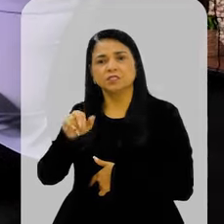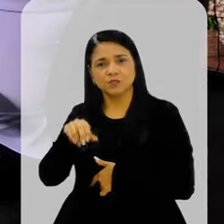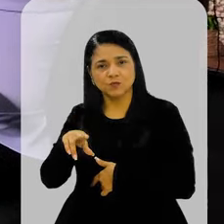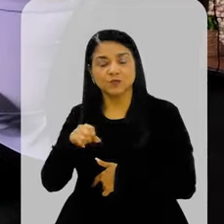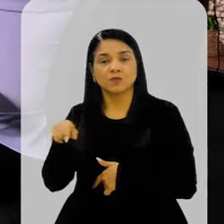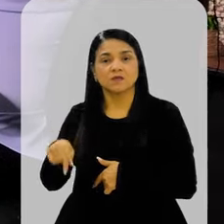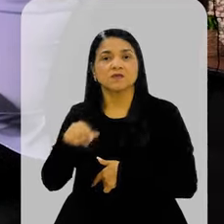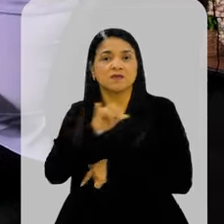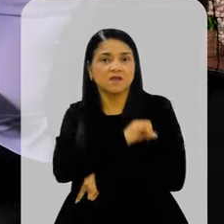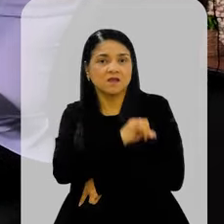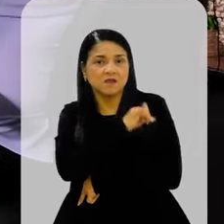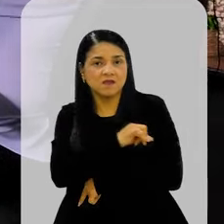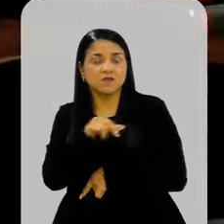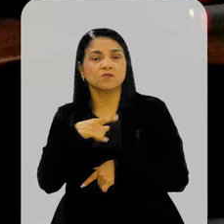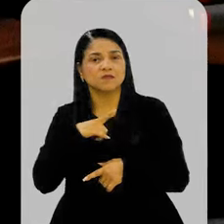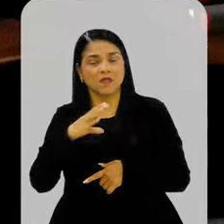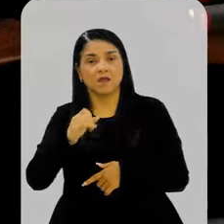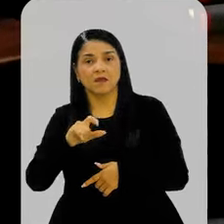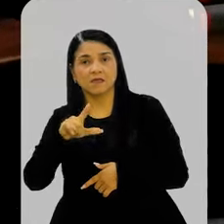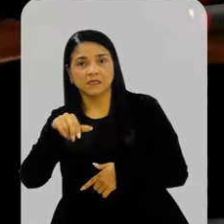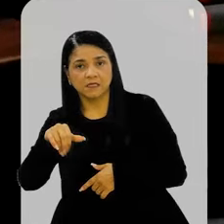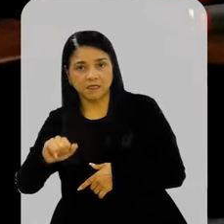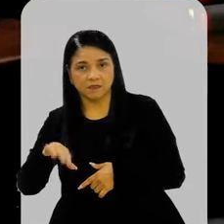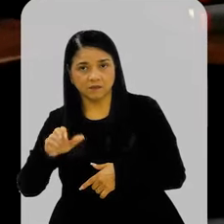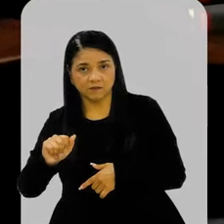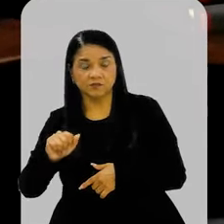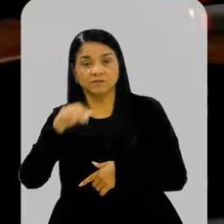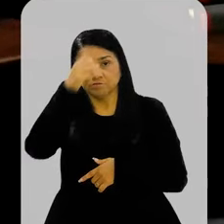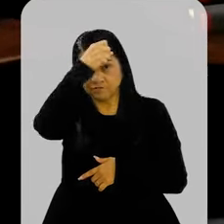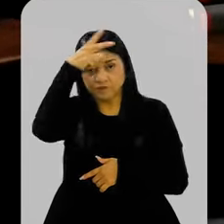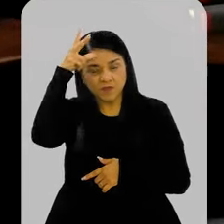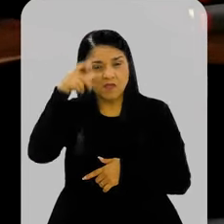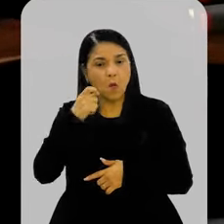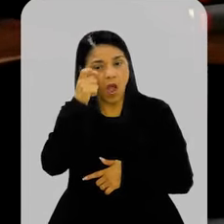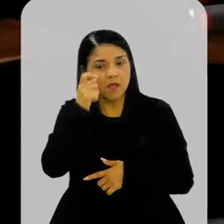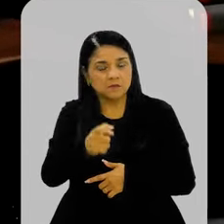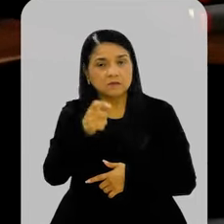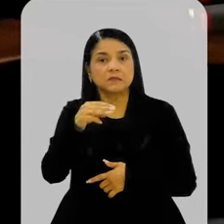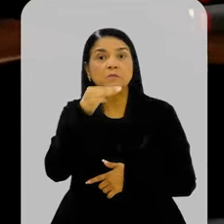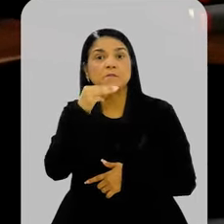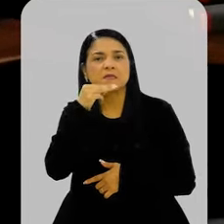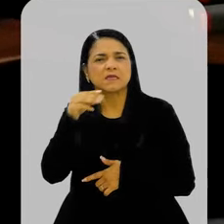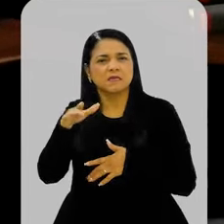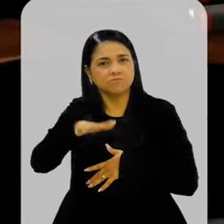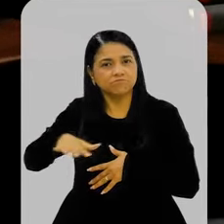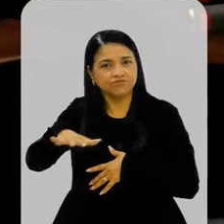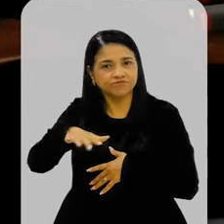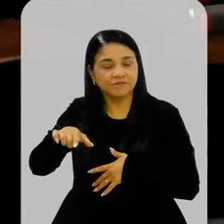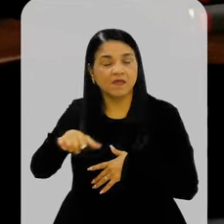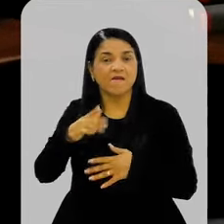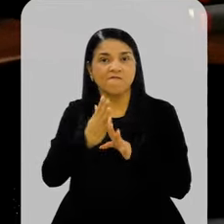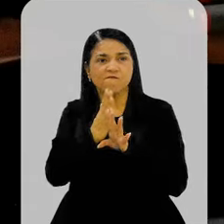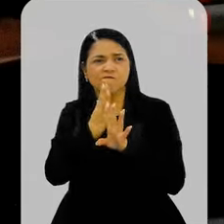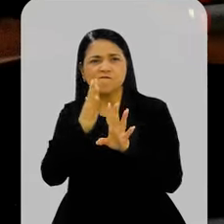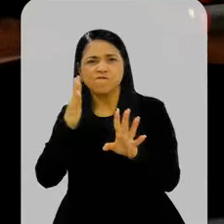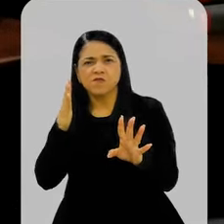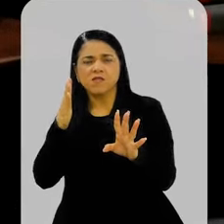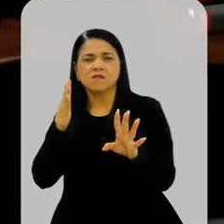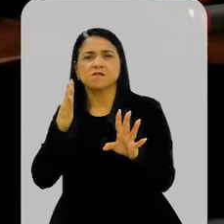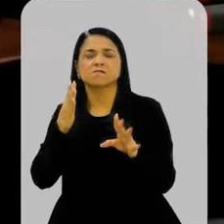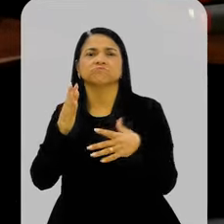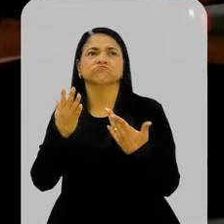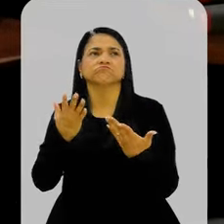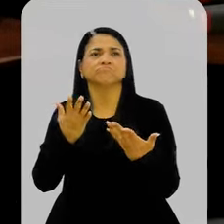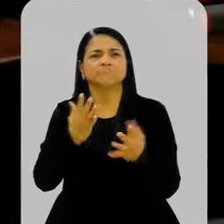Vinícius, aqui no Rio de Janeiro a gente tem algumas clínicas aí que são municipais e tal. Uma delas que sempre me chama atenção é a da